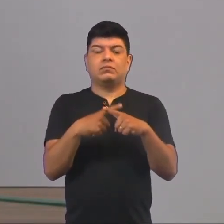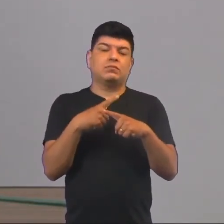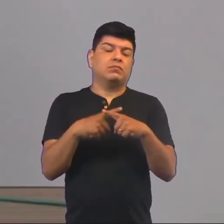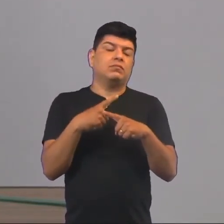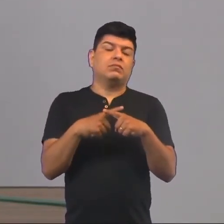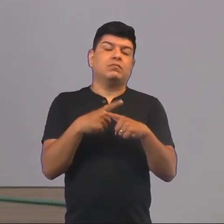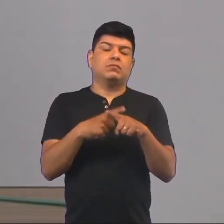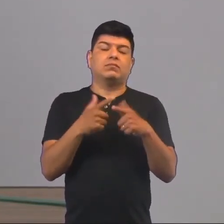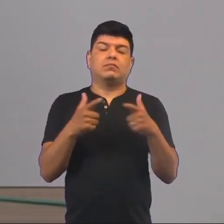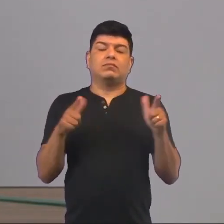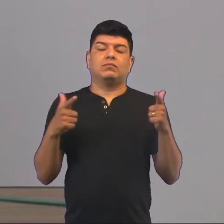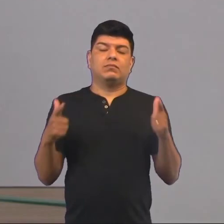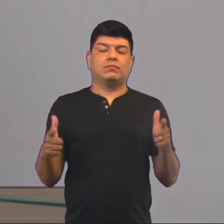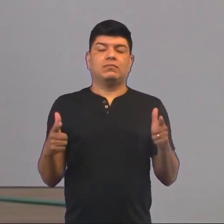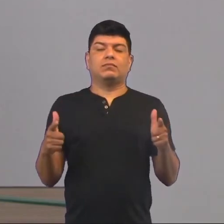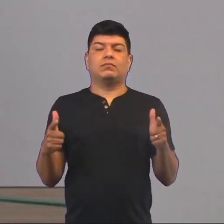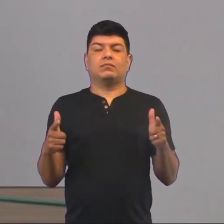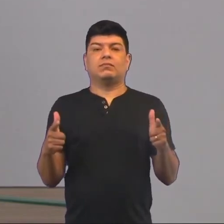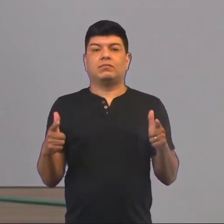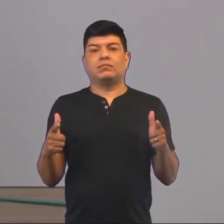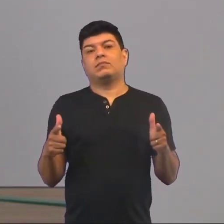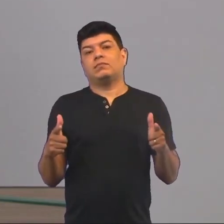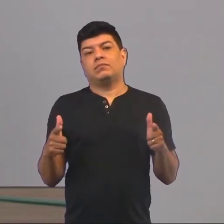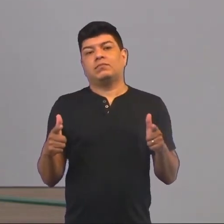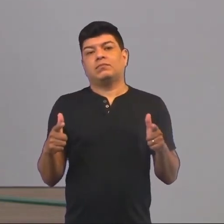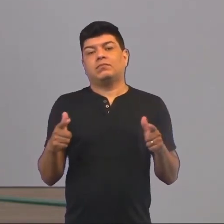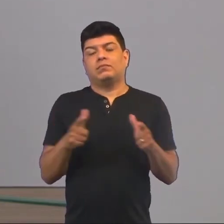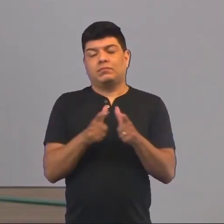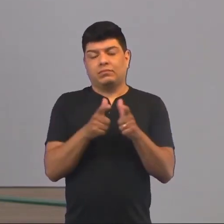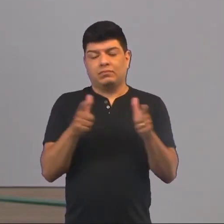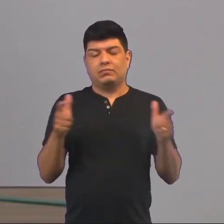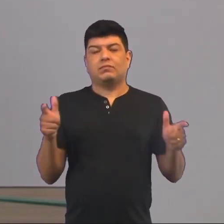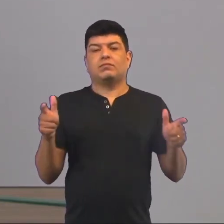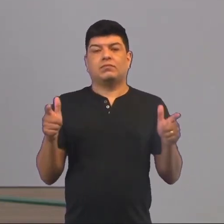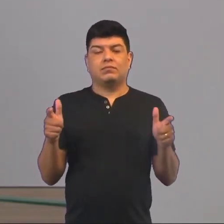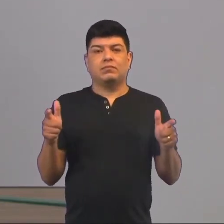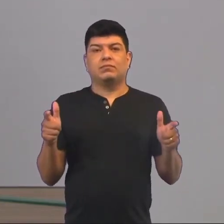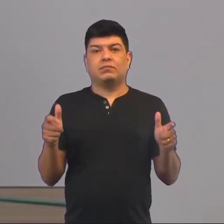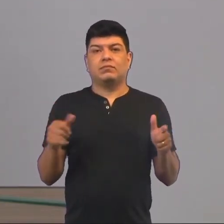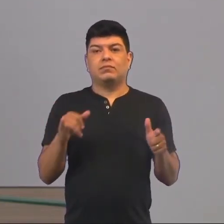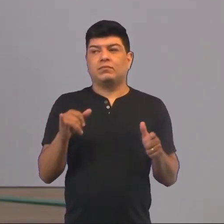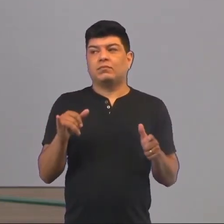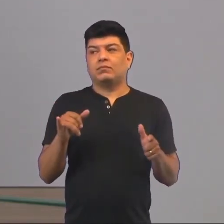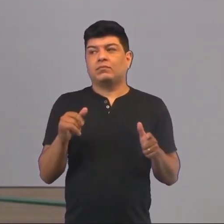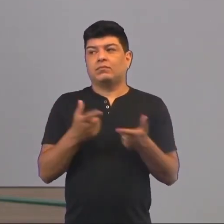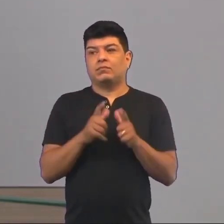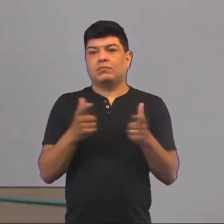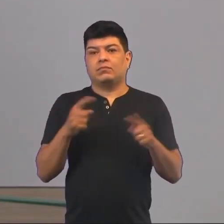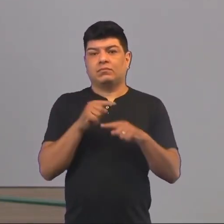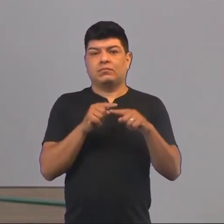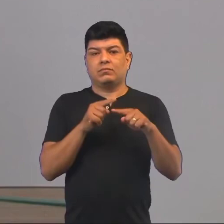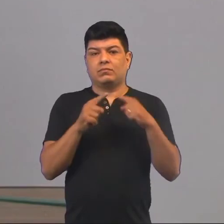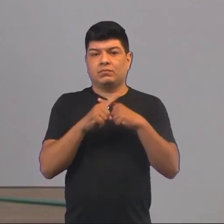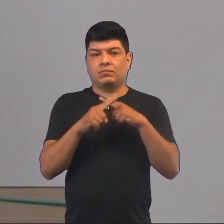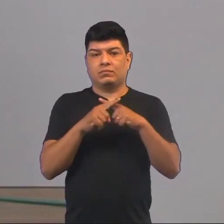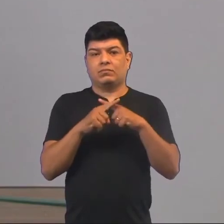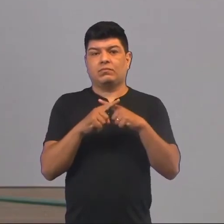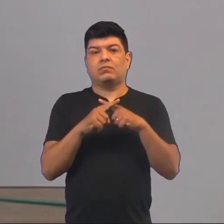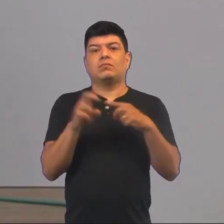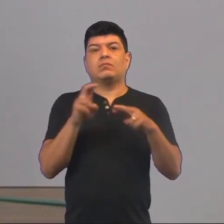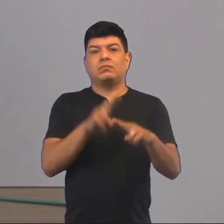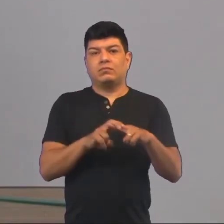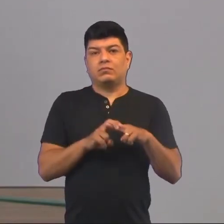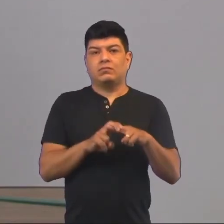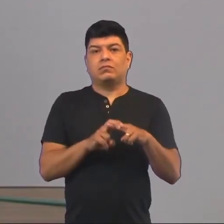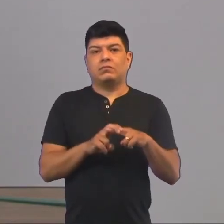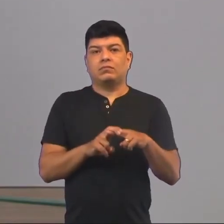caso da ampliação, eu vou aumentar. Se eu for aumentar, eu vou multiplicar. Então,